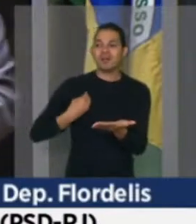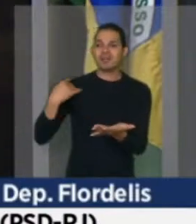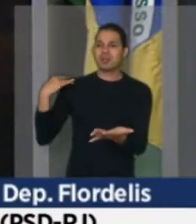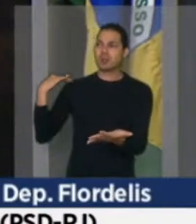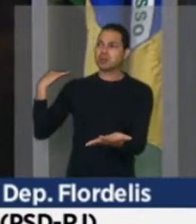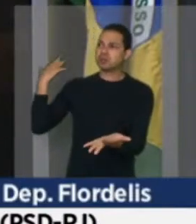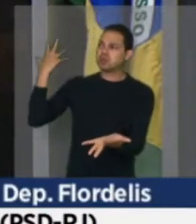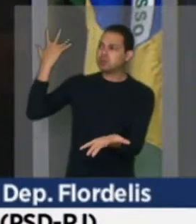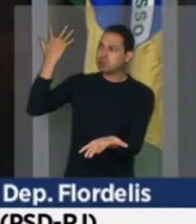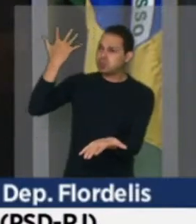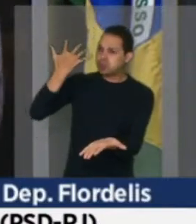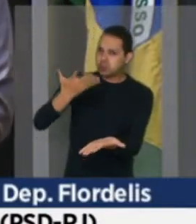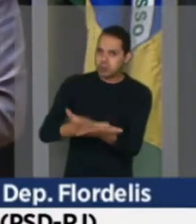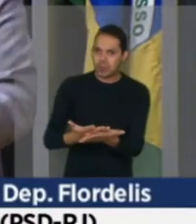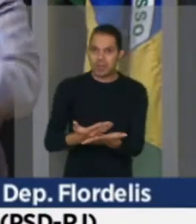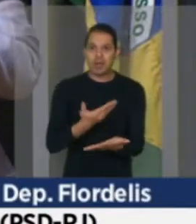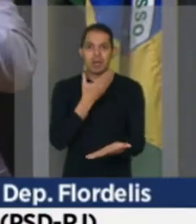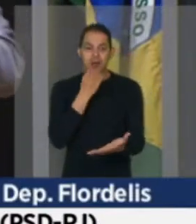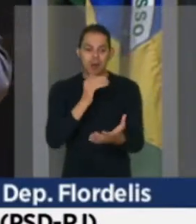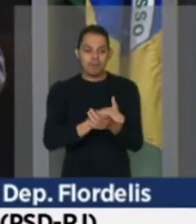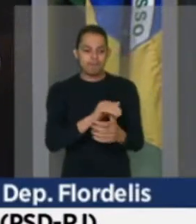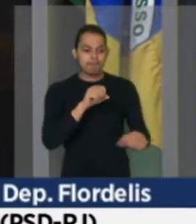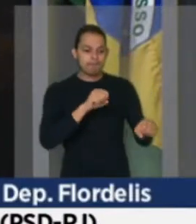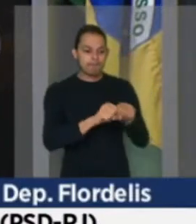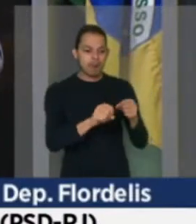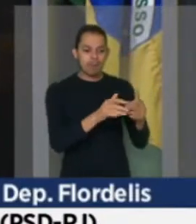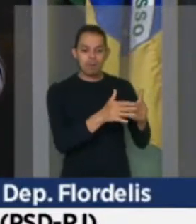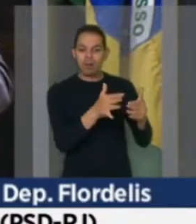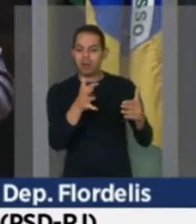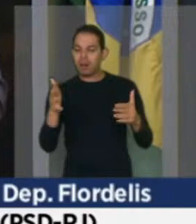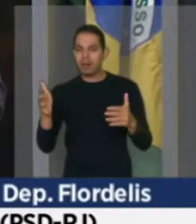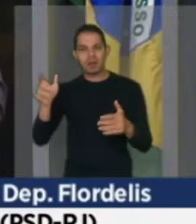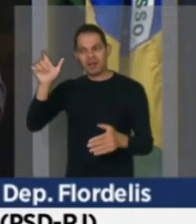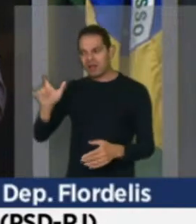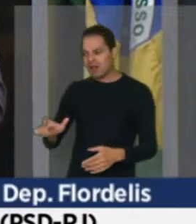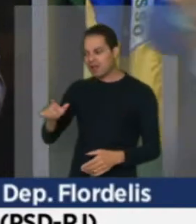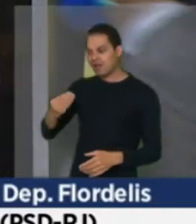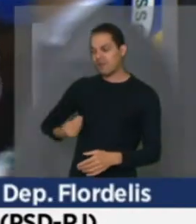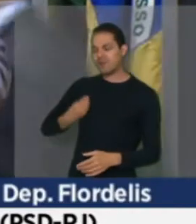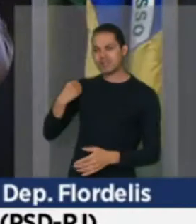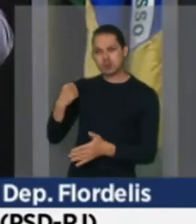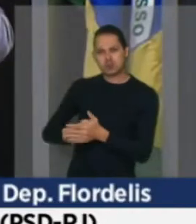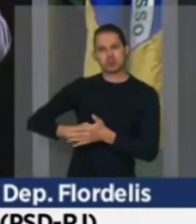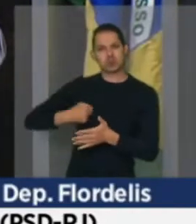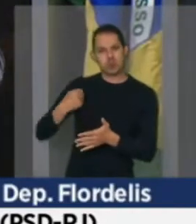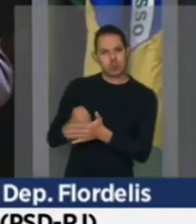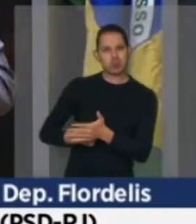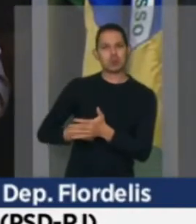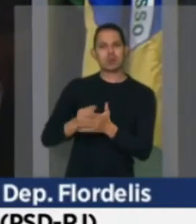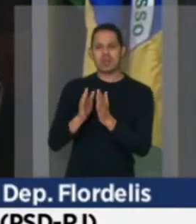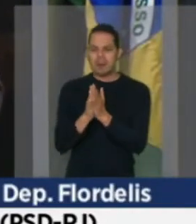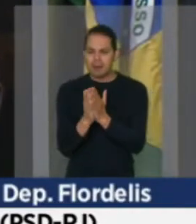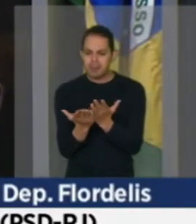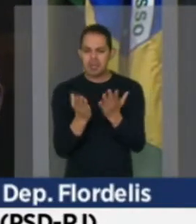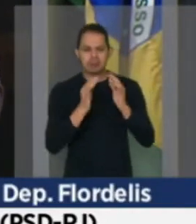morte do pastor. A vida dela é uma vida de lutas, é uma vida de evangelização,